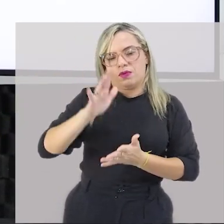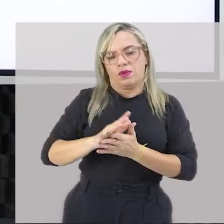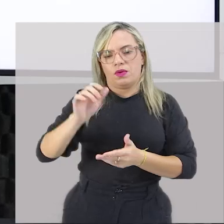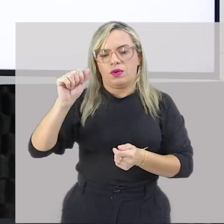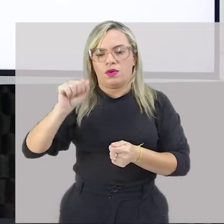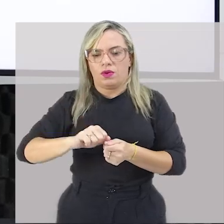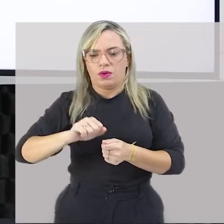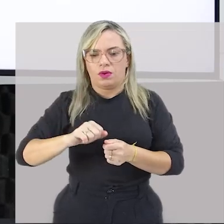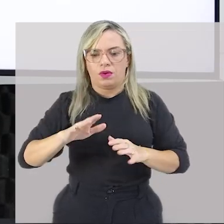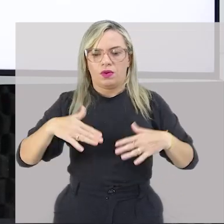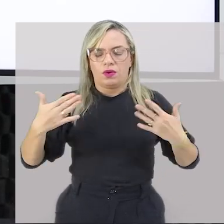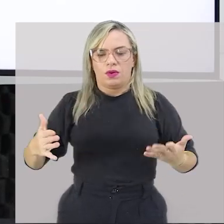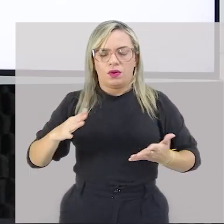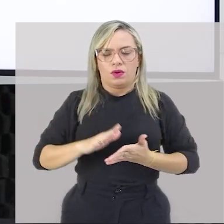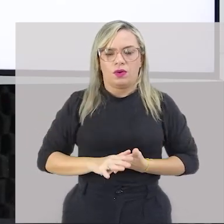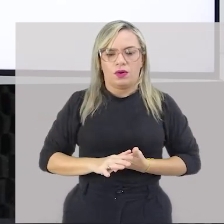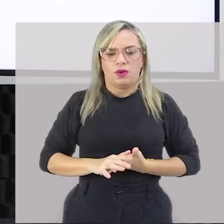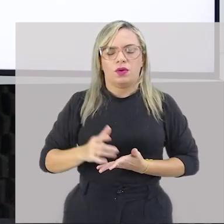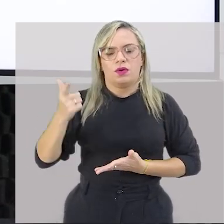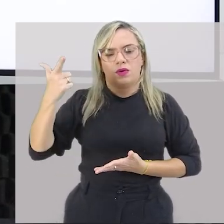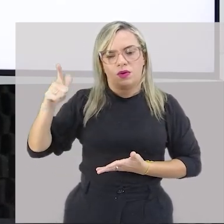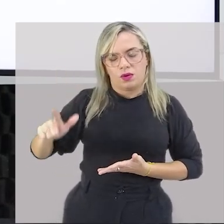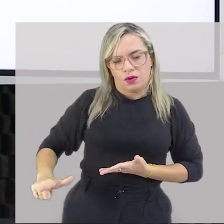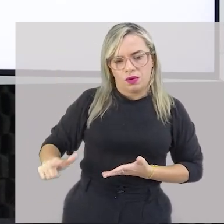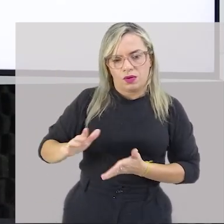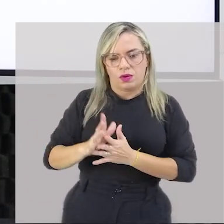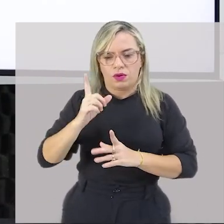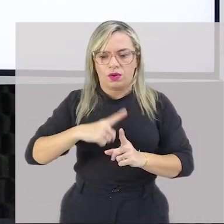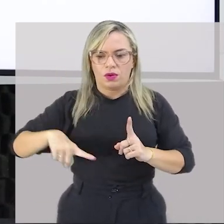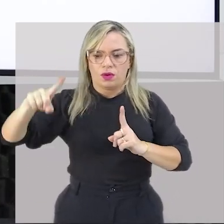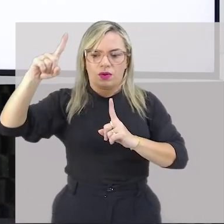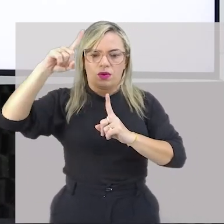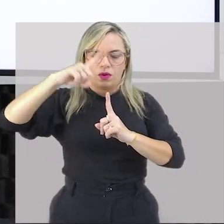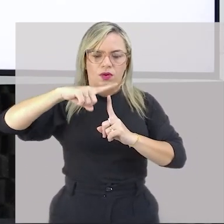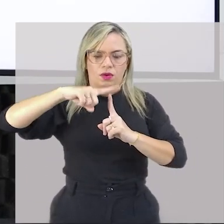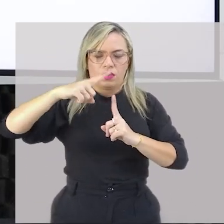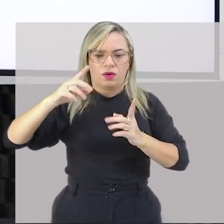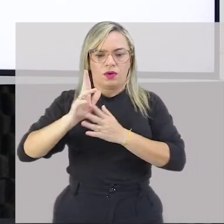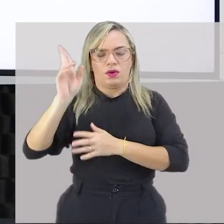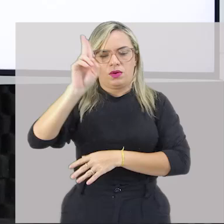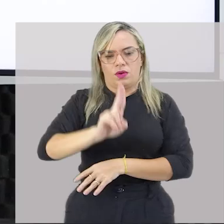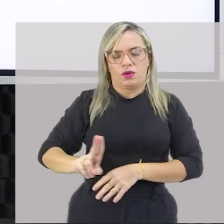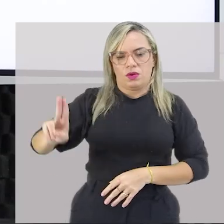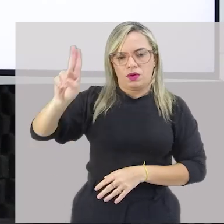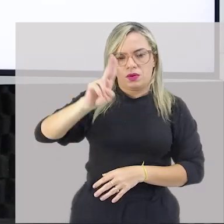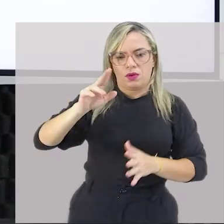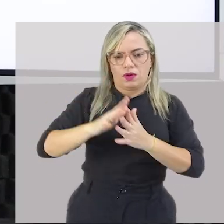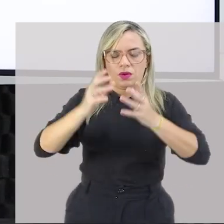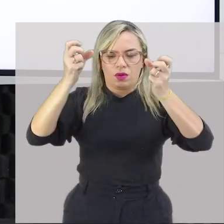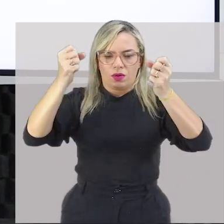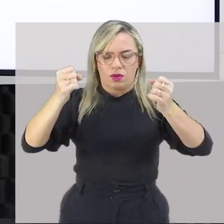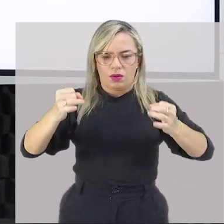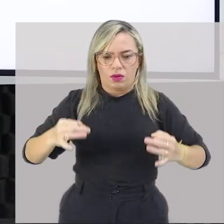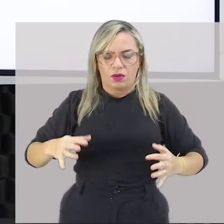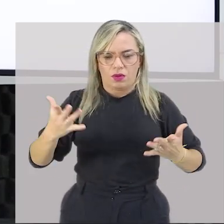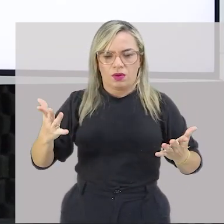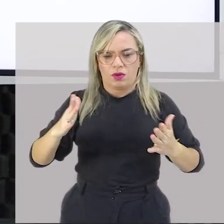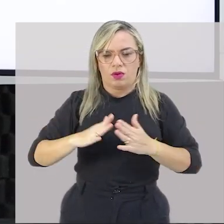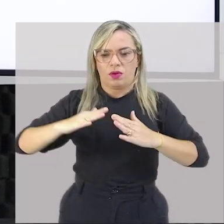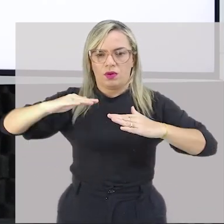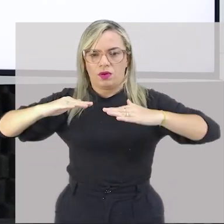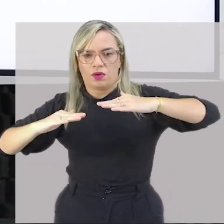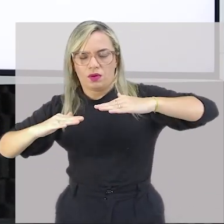fazer, tá? De novo, ó, que tipo de questões eu vou utilizar isso aí que eu vou explicar? Essas que